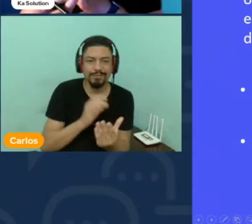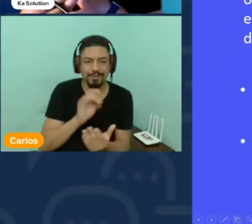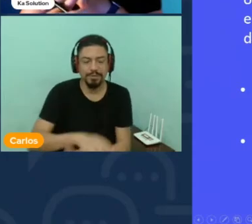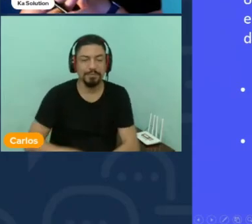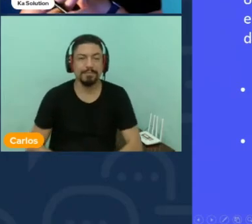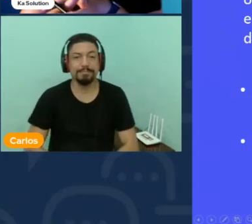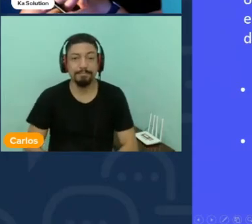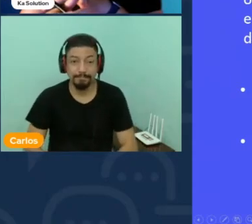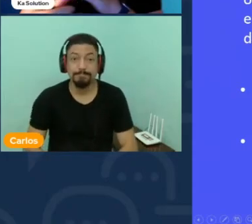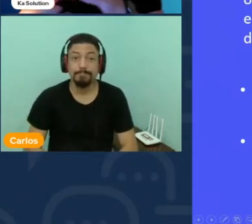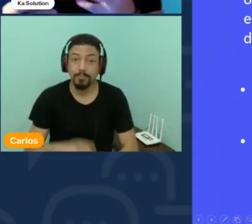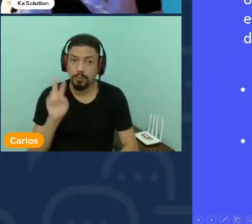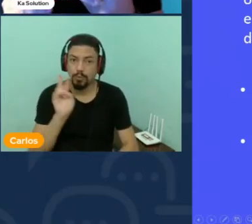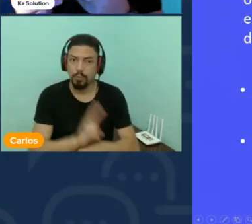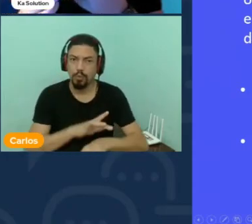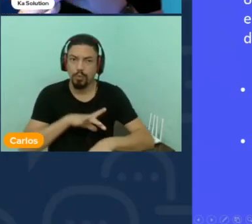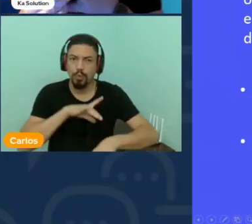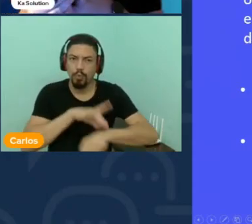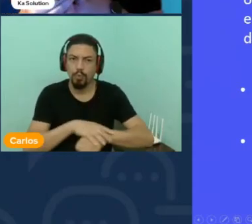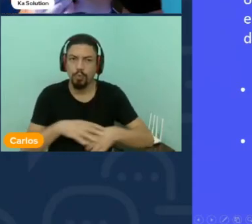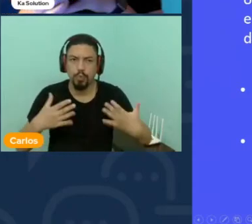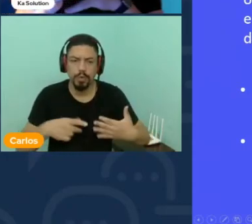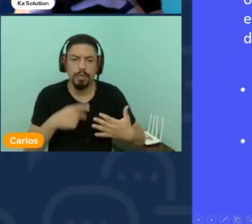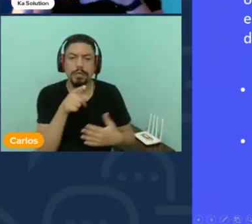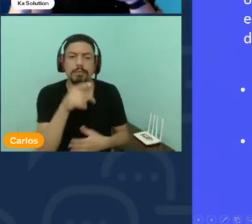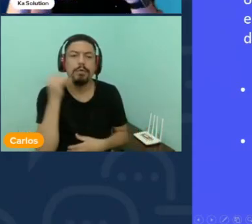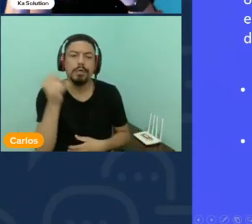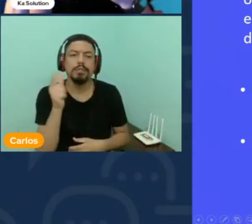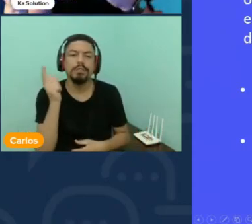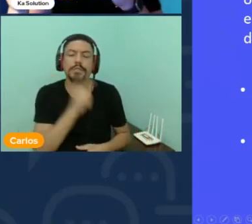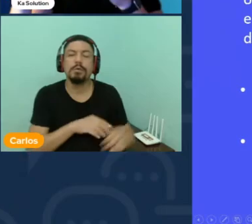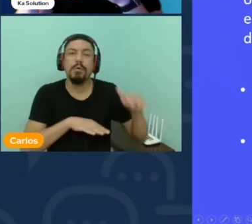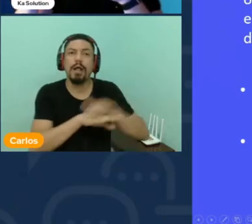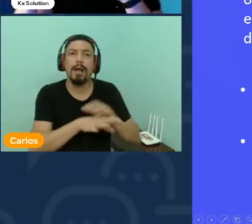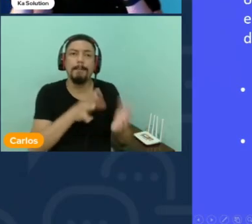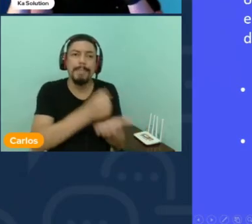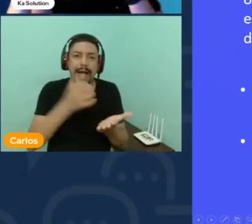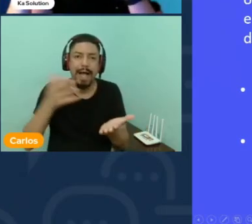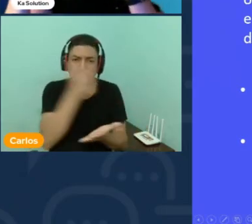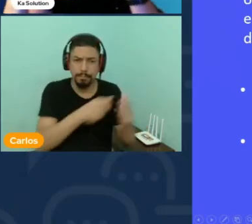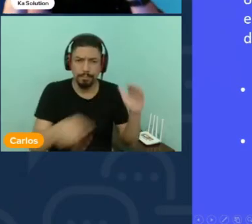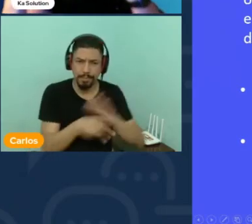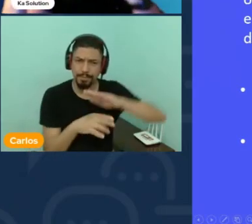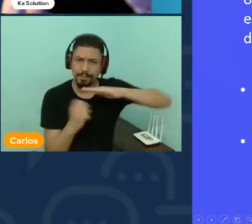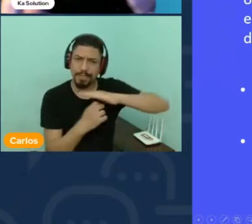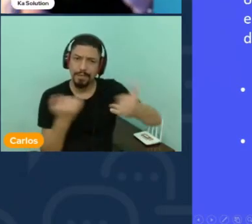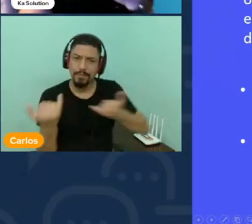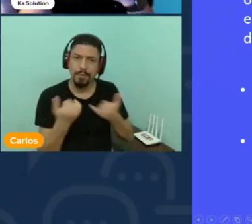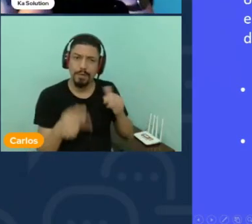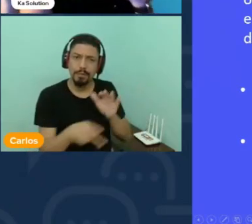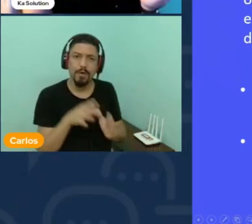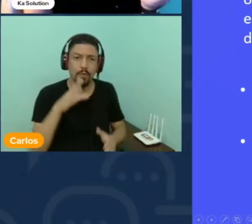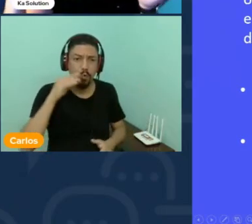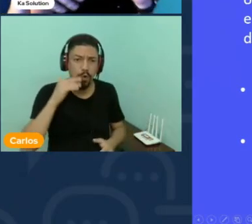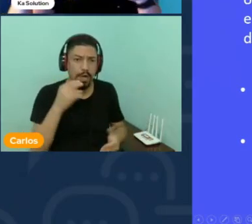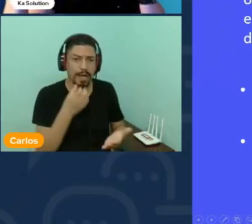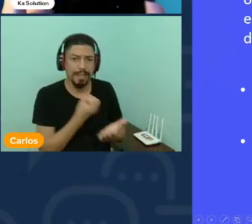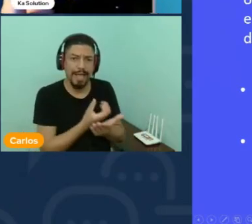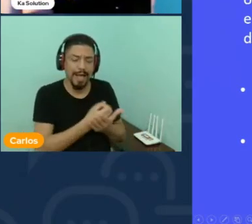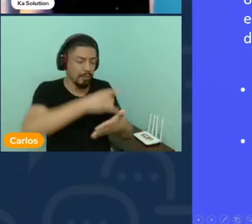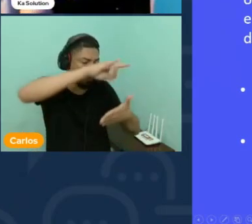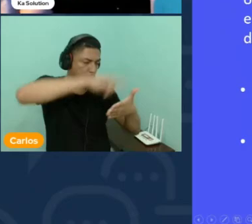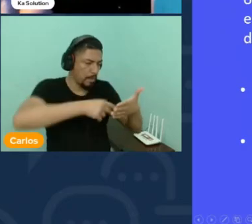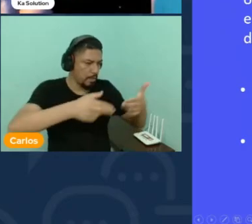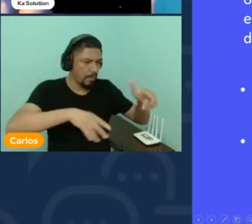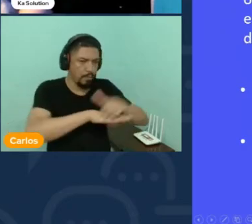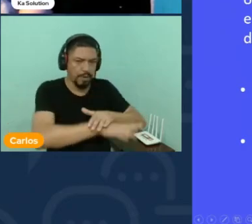backups da minha empresa, as informações lá de funcionários, por exemplo, que eu tenho que manter por 10, 15, 20 anos por